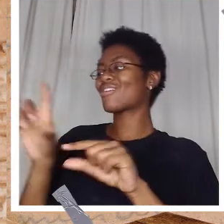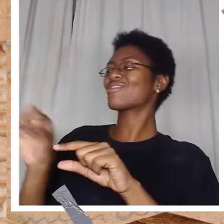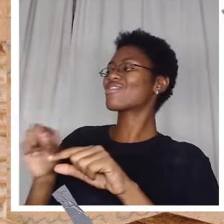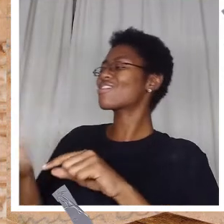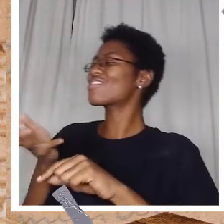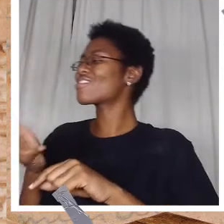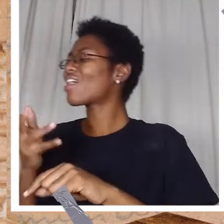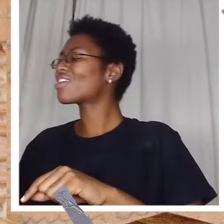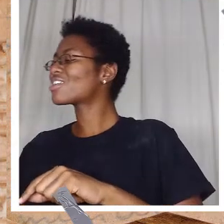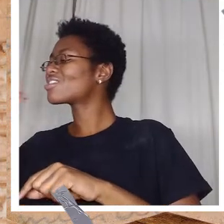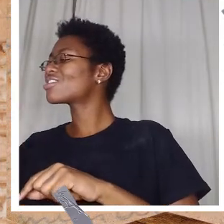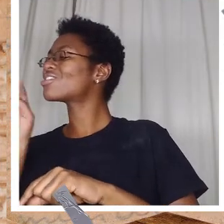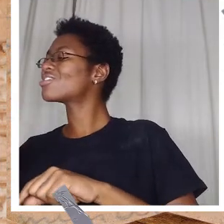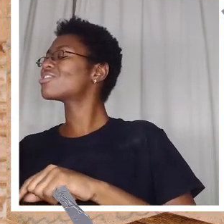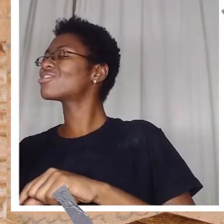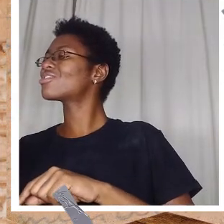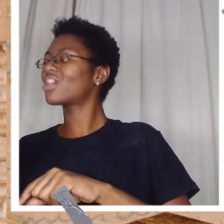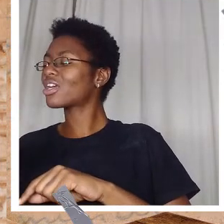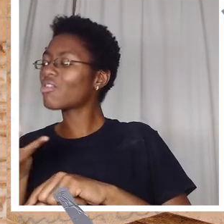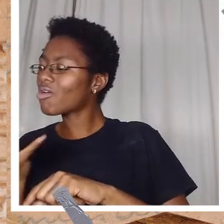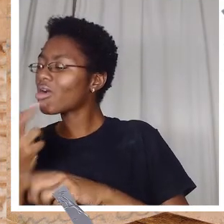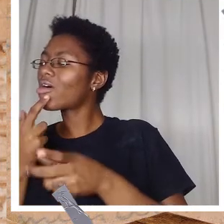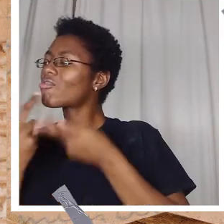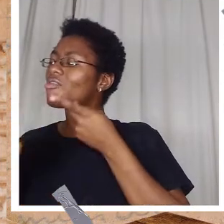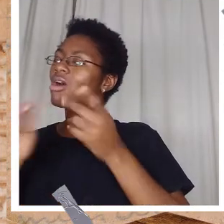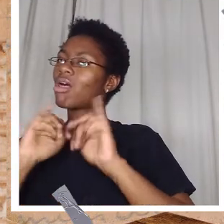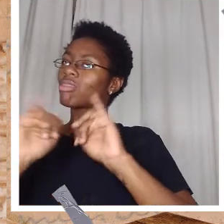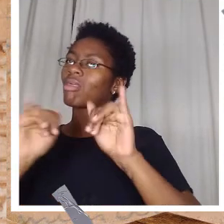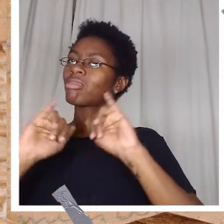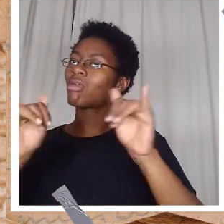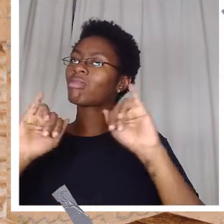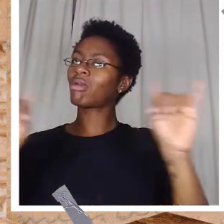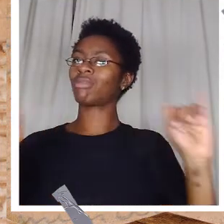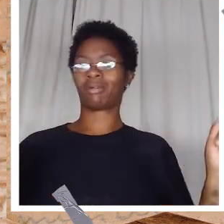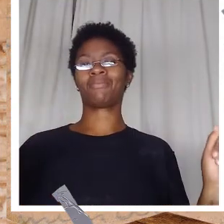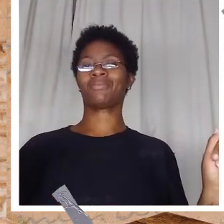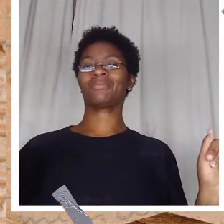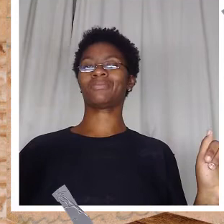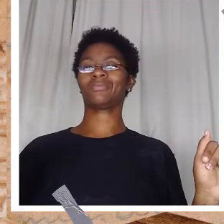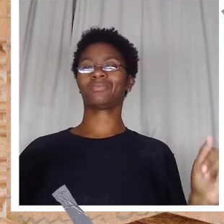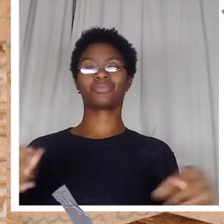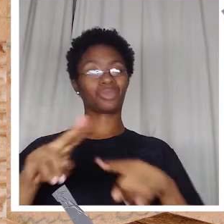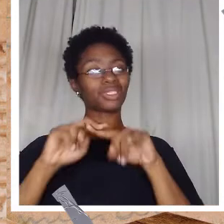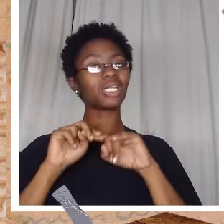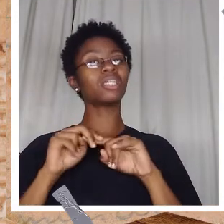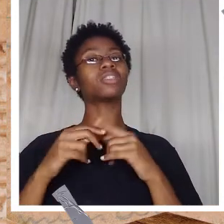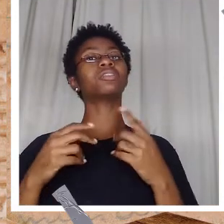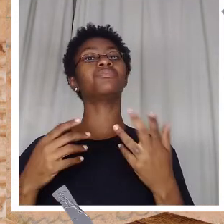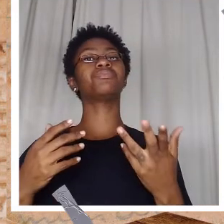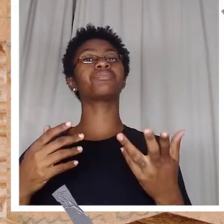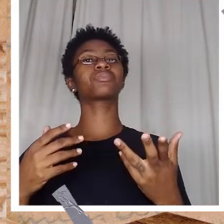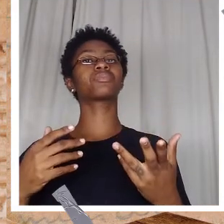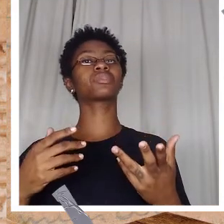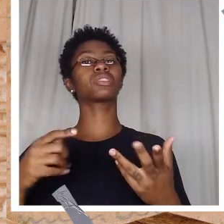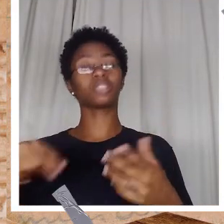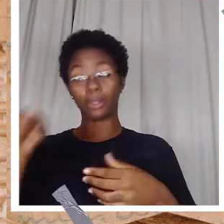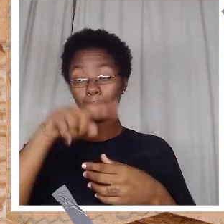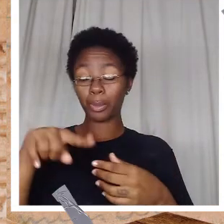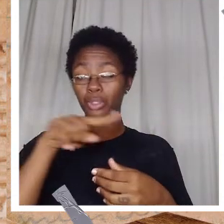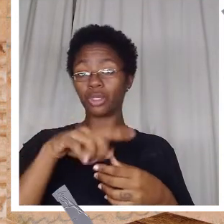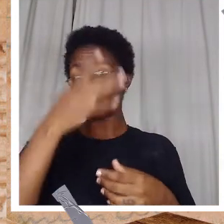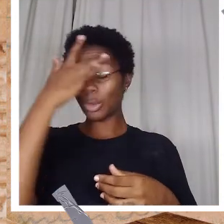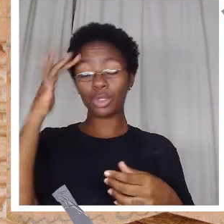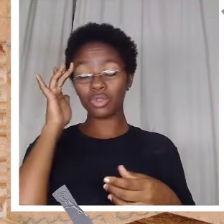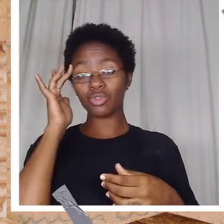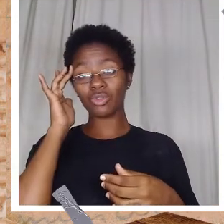essas histórias que eu faço questão de contar, entendeu? Porque são ricas, estão ali e ninguém meteu a